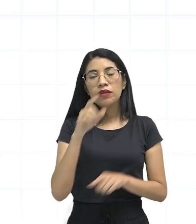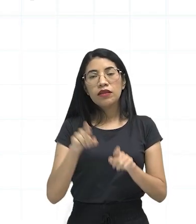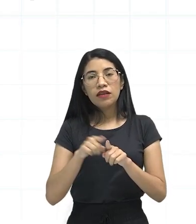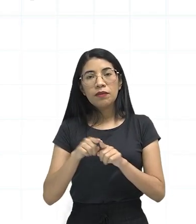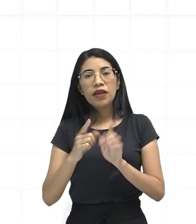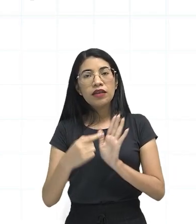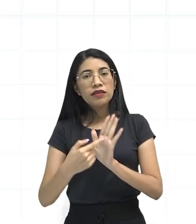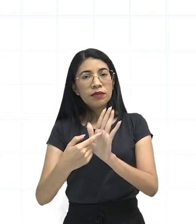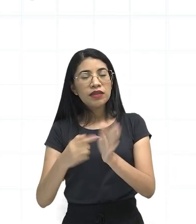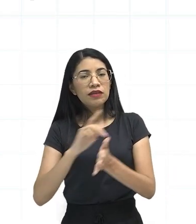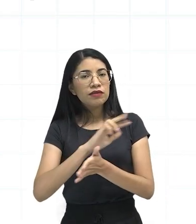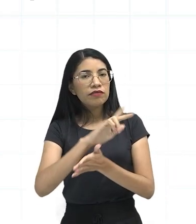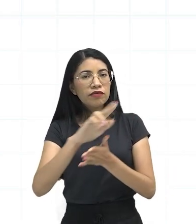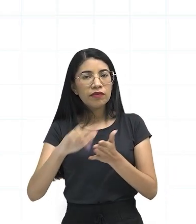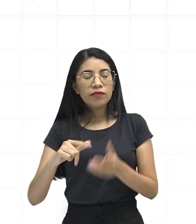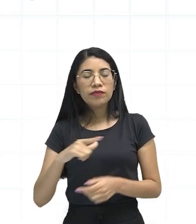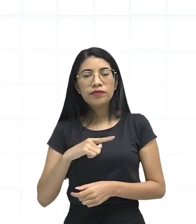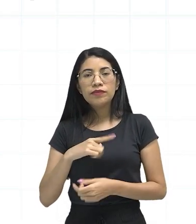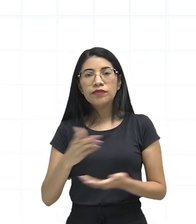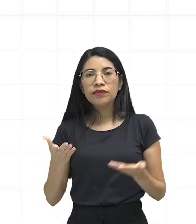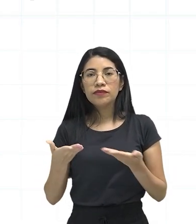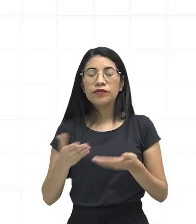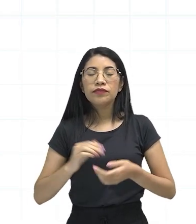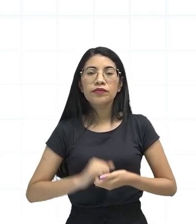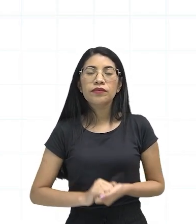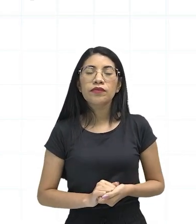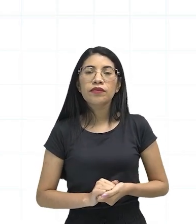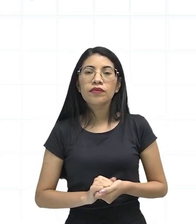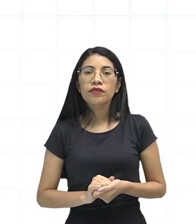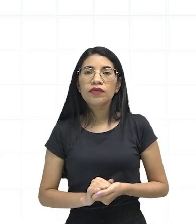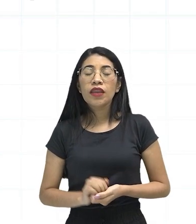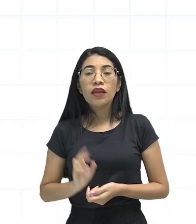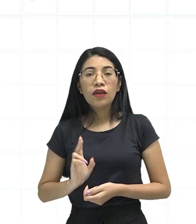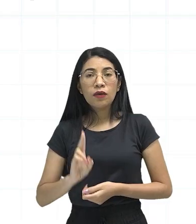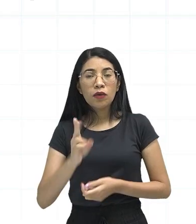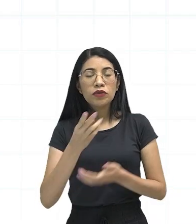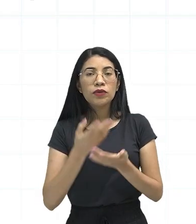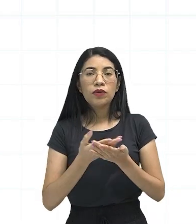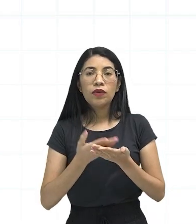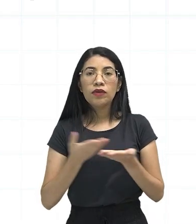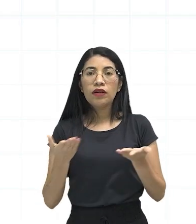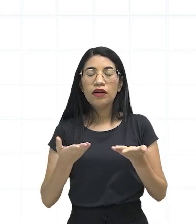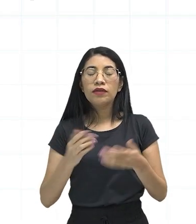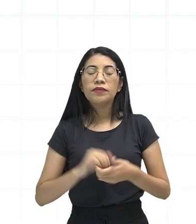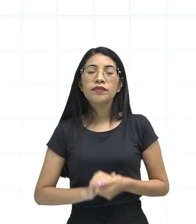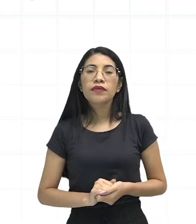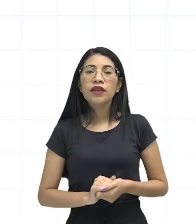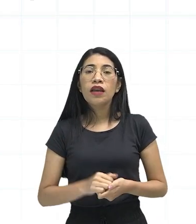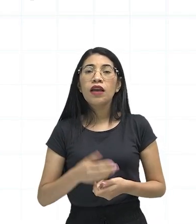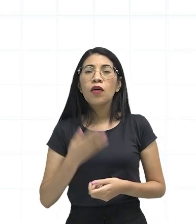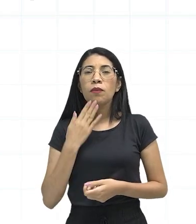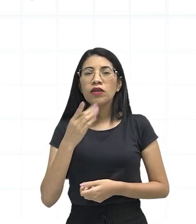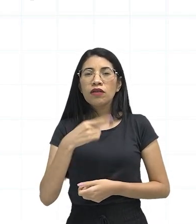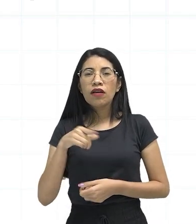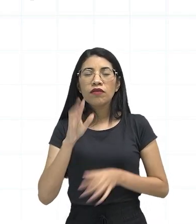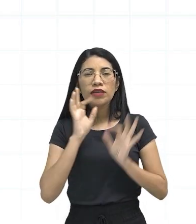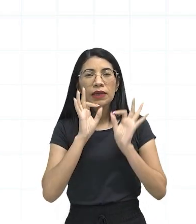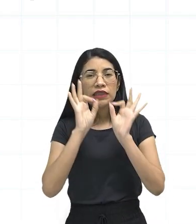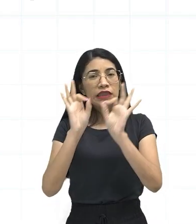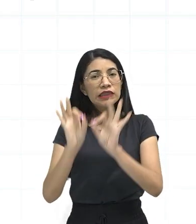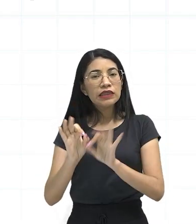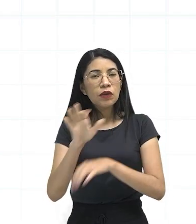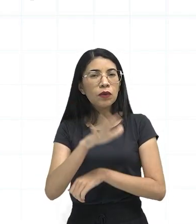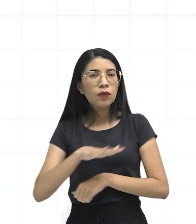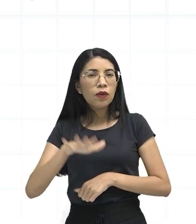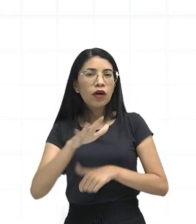das apresentações, tá bom? E continuando a nossa aula, agora eu quero que vocês observem aqui o